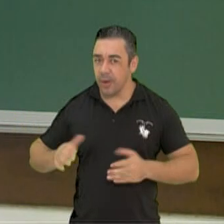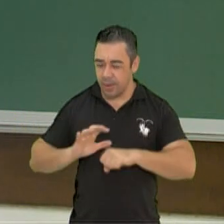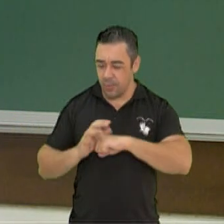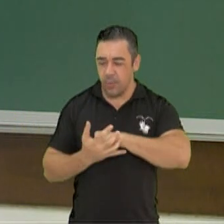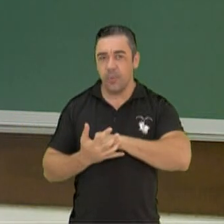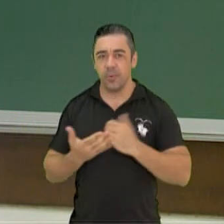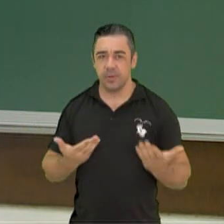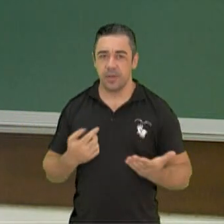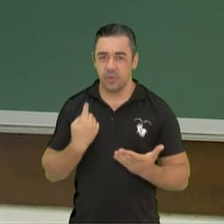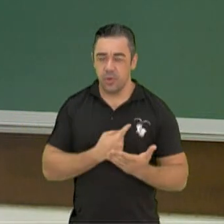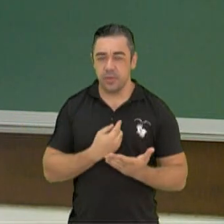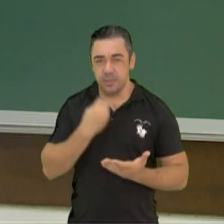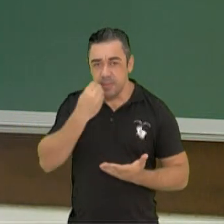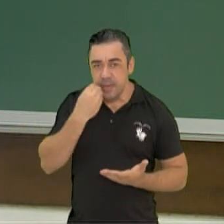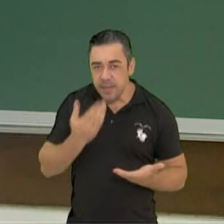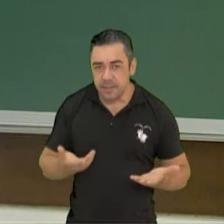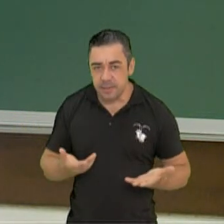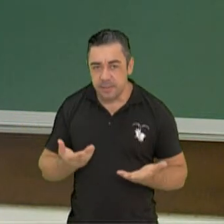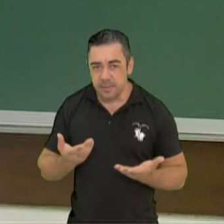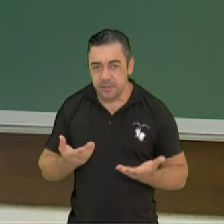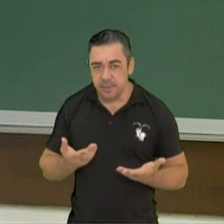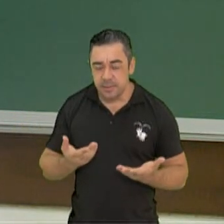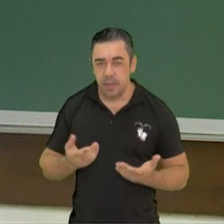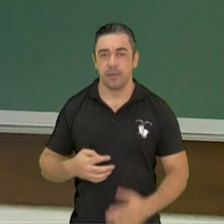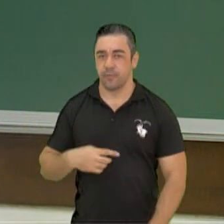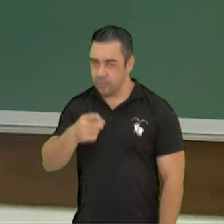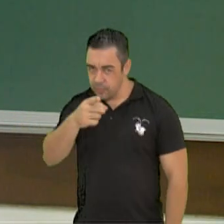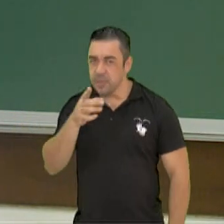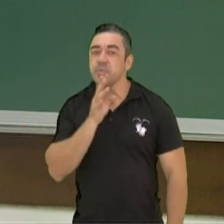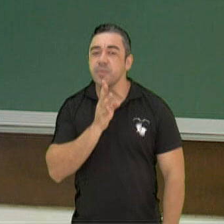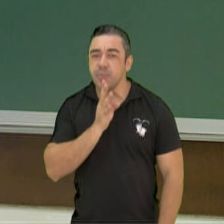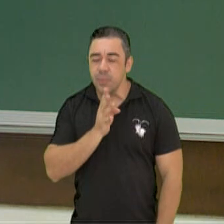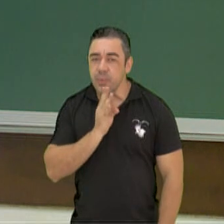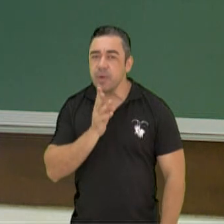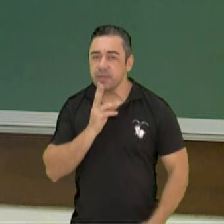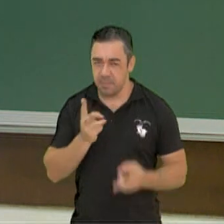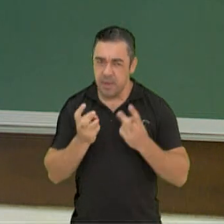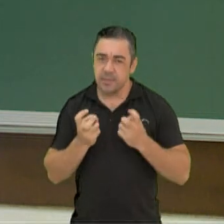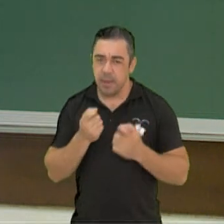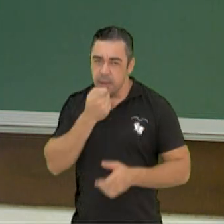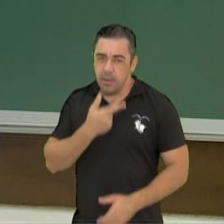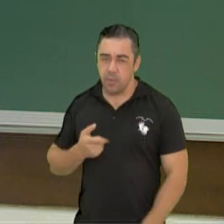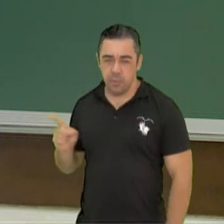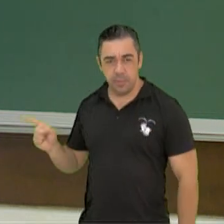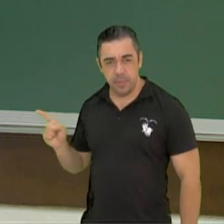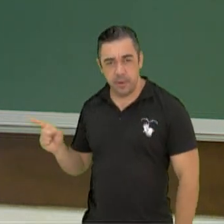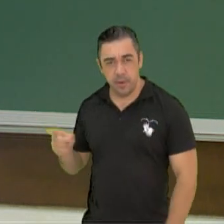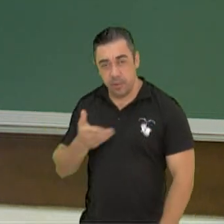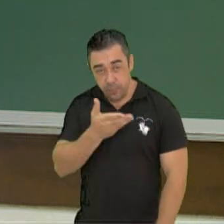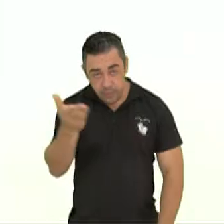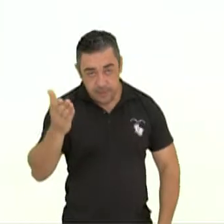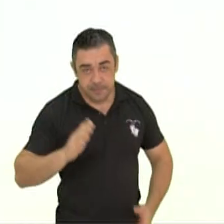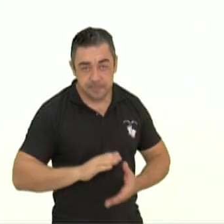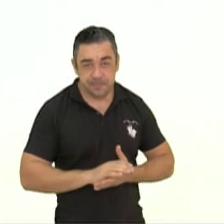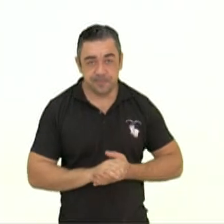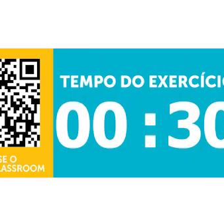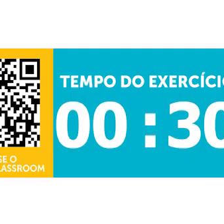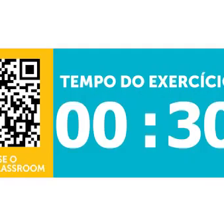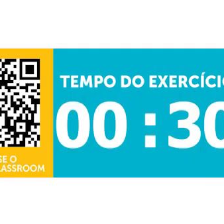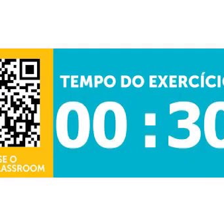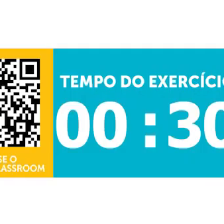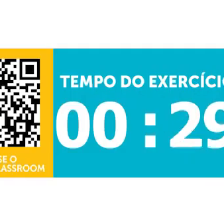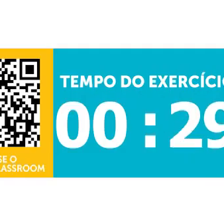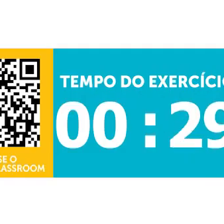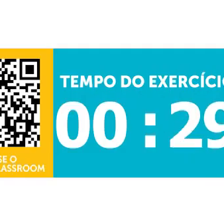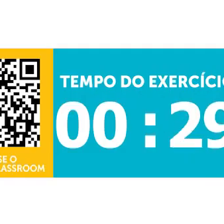dia a dia, não é verdade? Então, não dá para dizer, é algo que eu não conheço, que eu não sei. Sabemos sim. Então, com vocês lá.